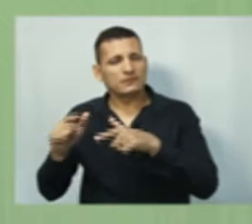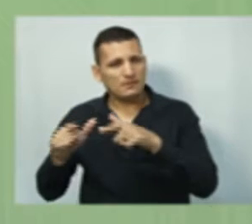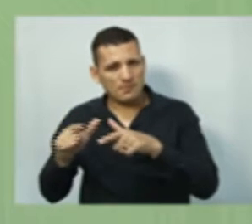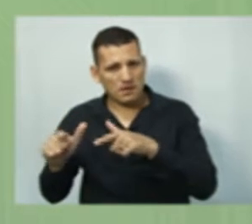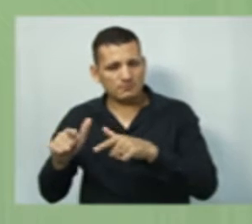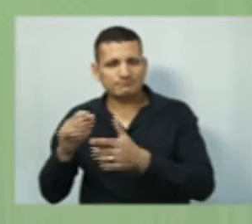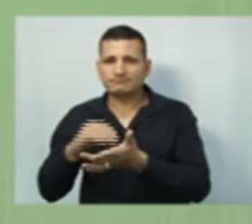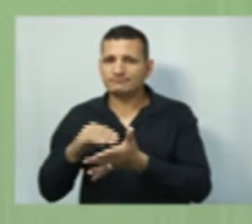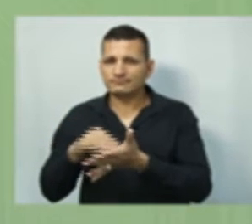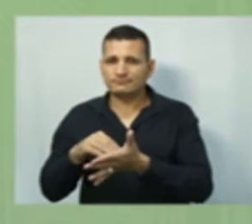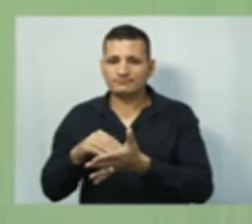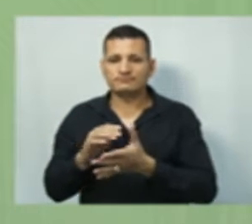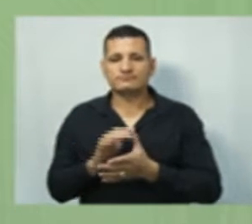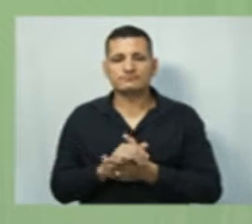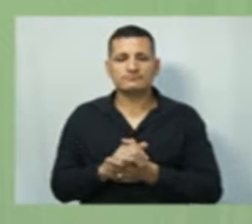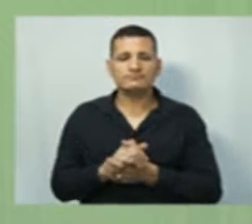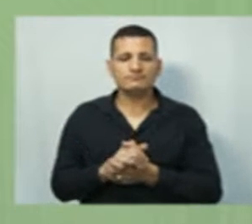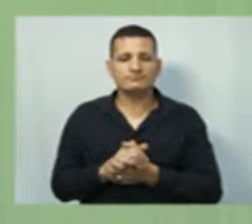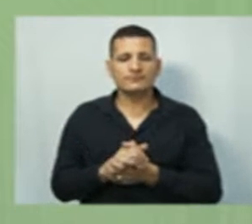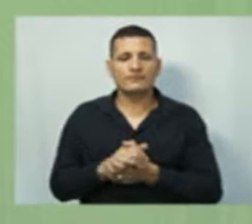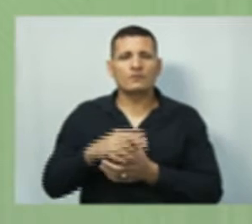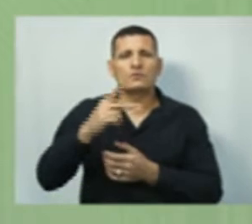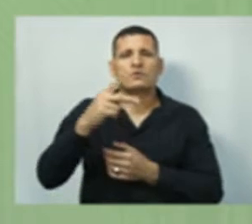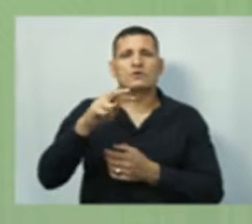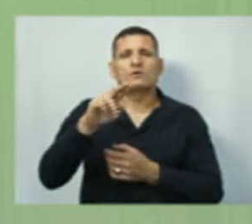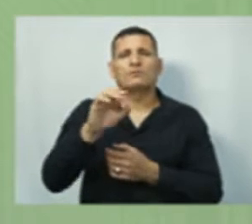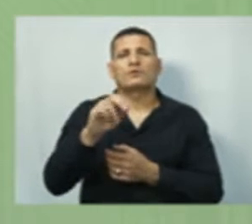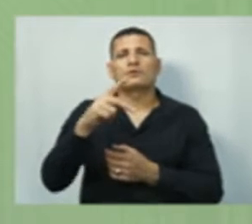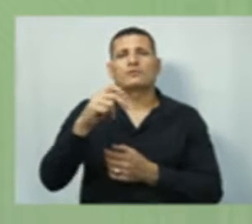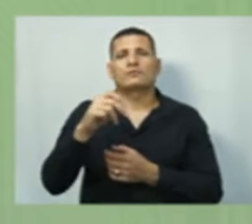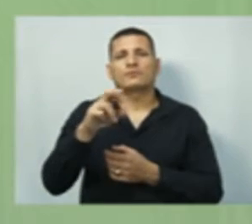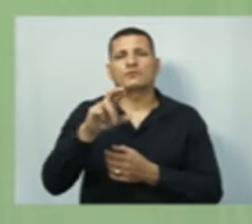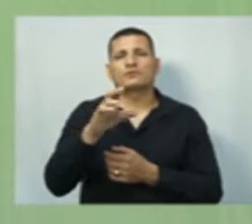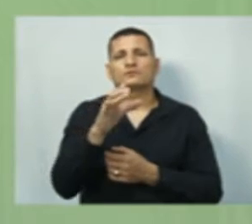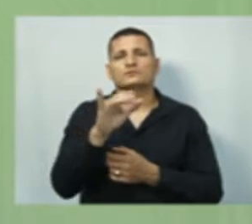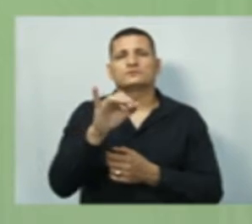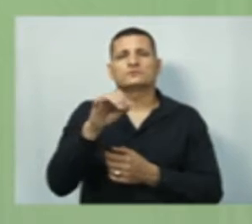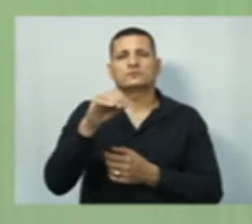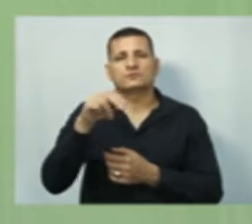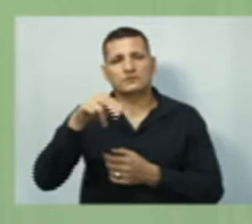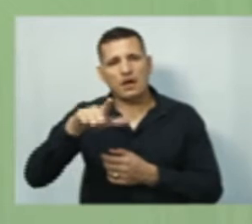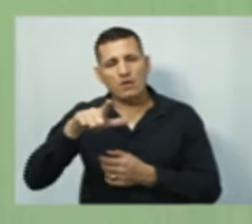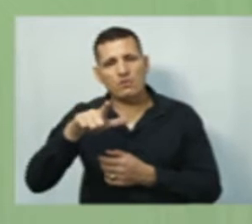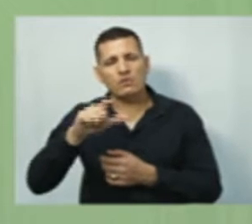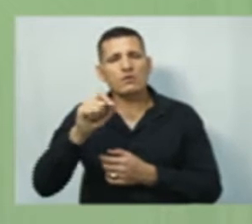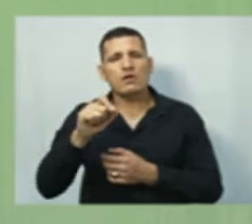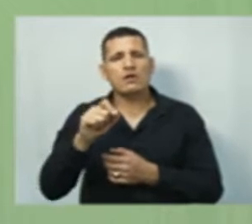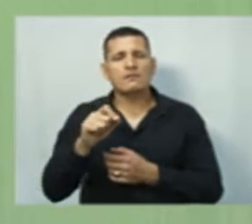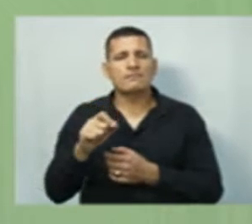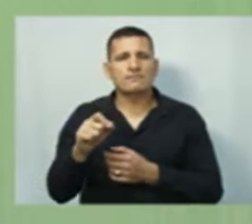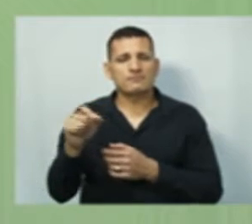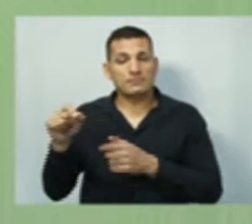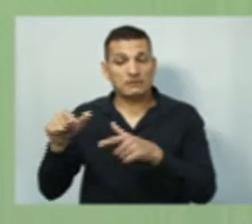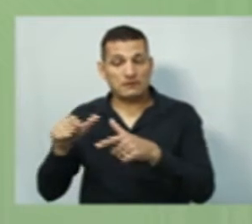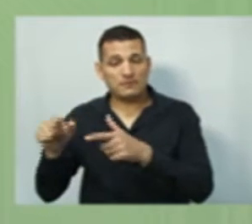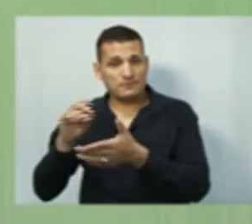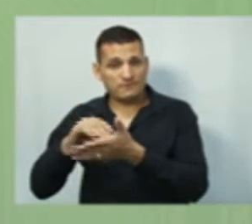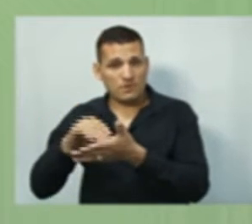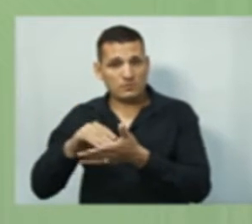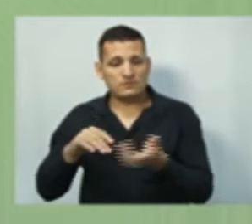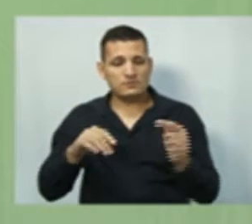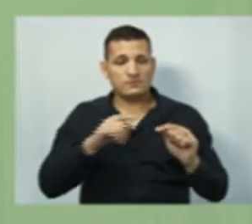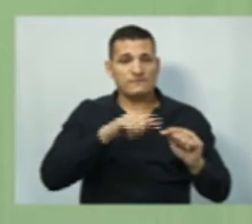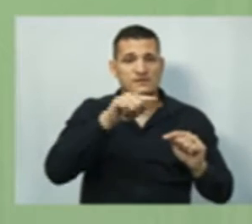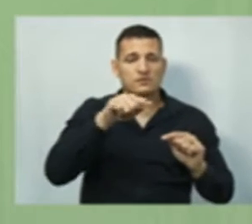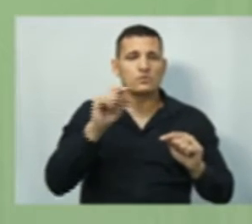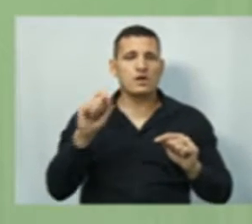proporcional? É um atributo da matemática. Diretamente proporcional é quando as duas coisas aumentam ao mesmo tempo ou diminuem ao mesmo